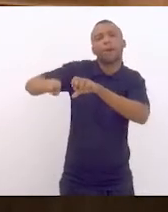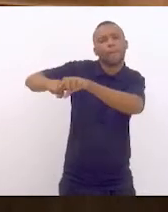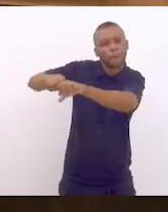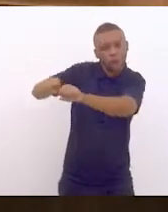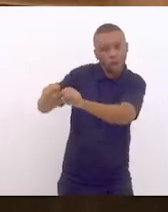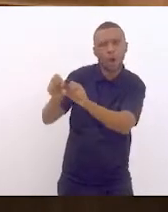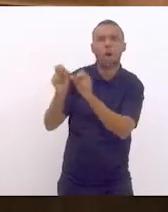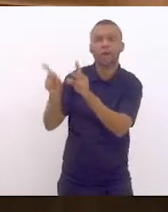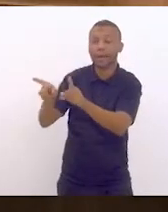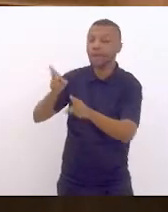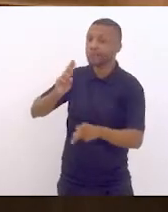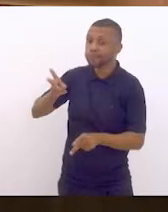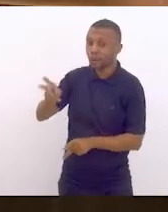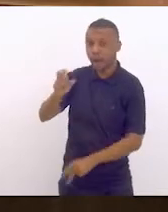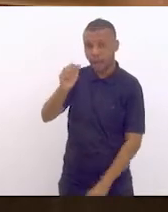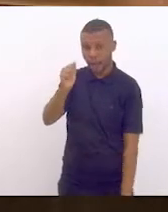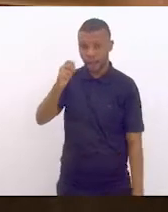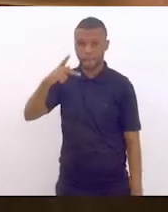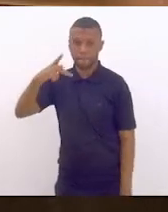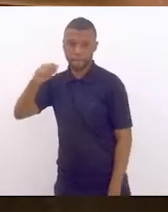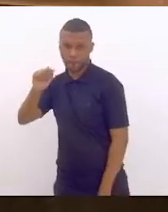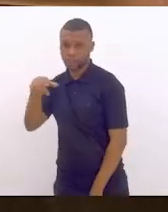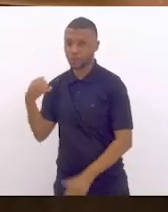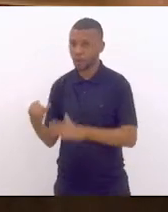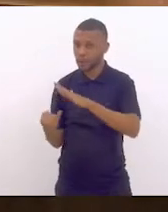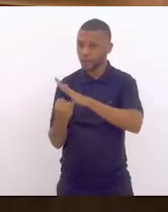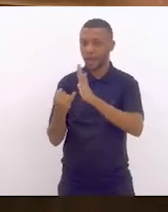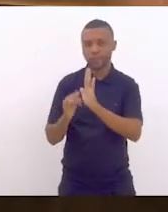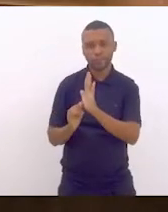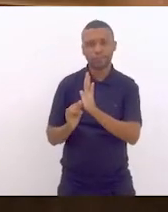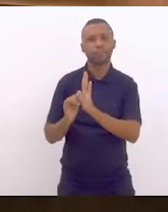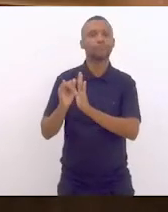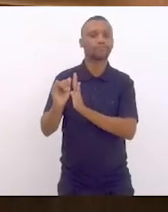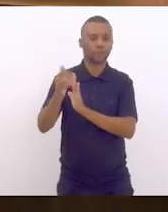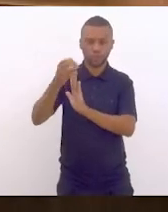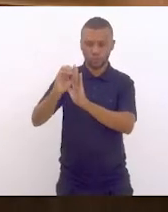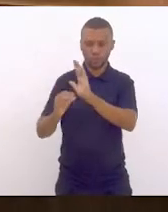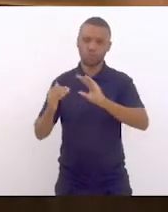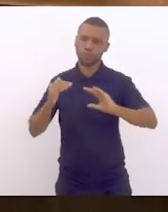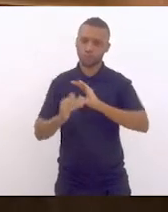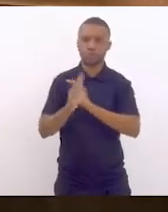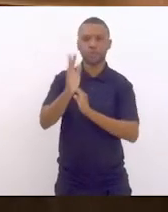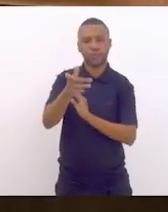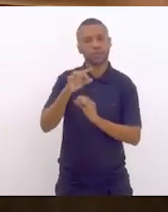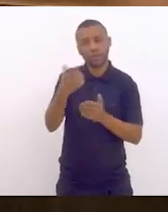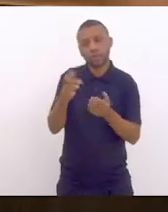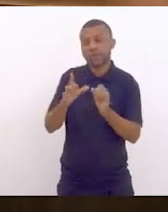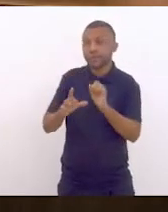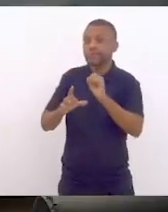sendo APA e o INEA se pronunciou. Então, essa salvaguarda é suficiente.